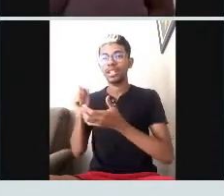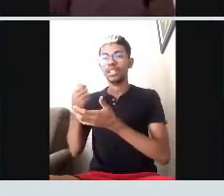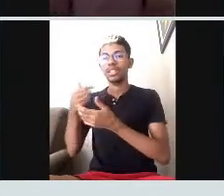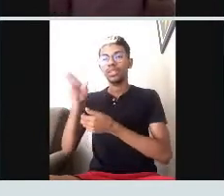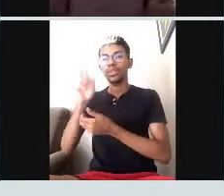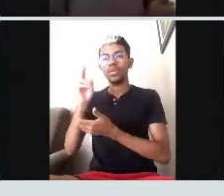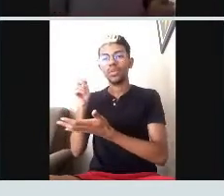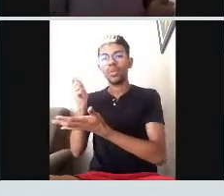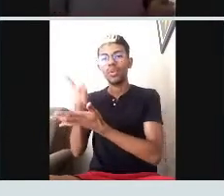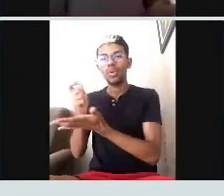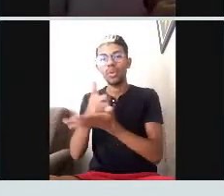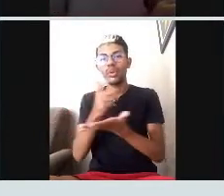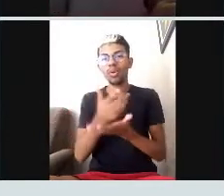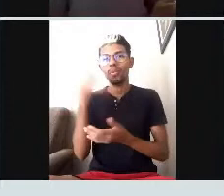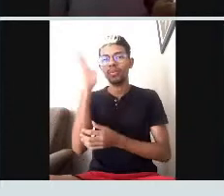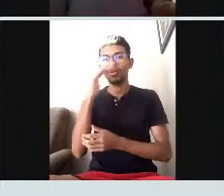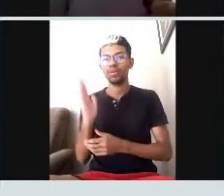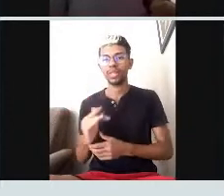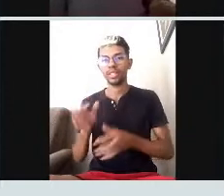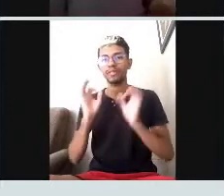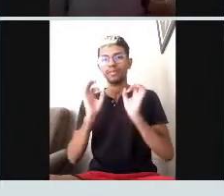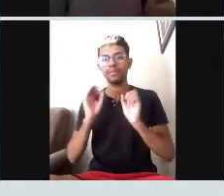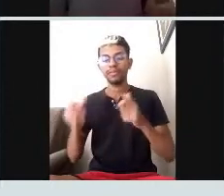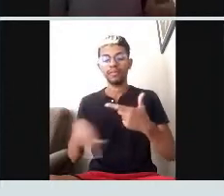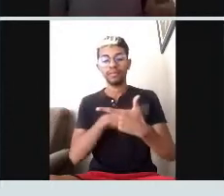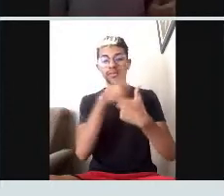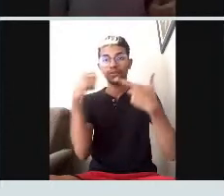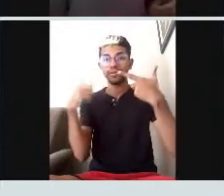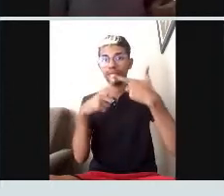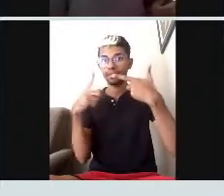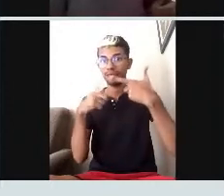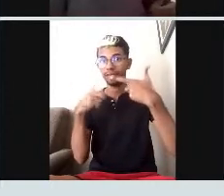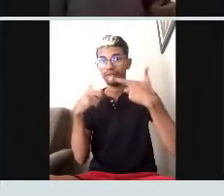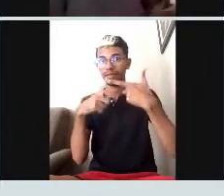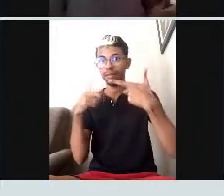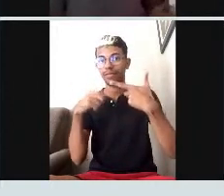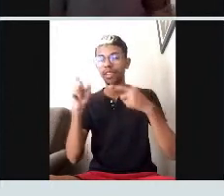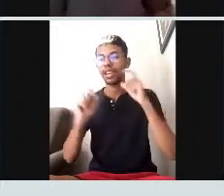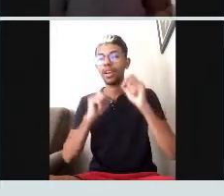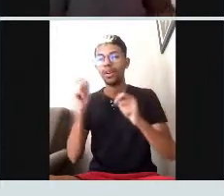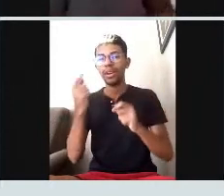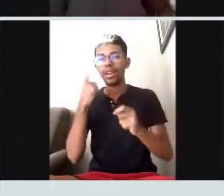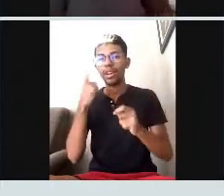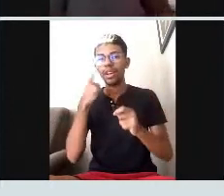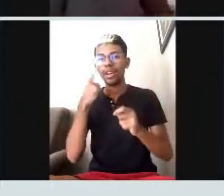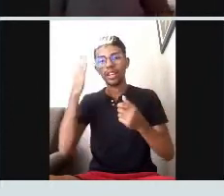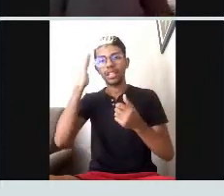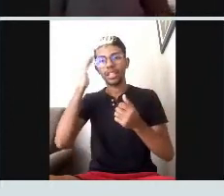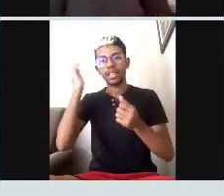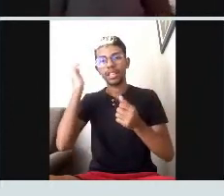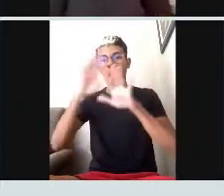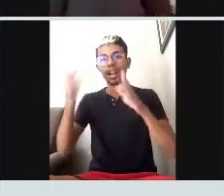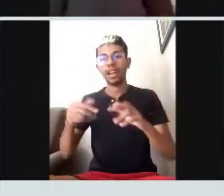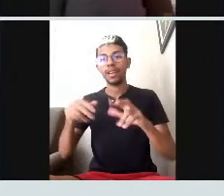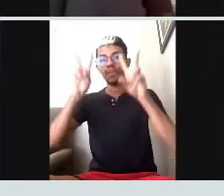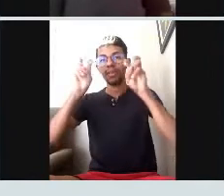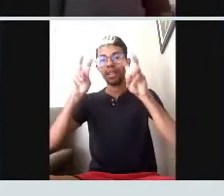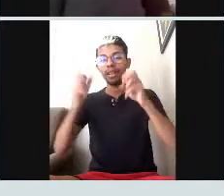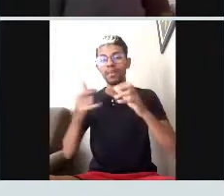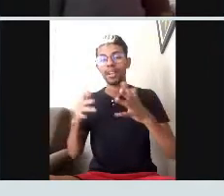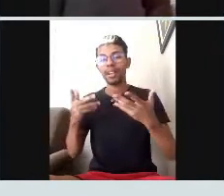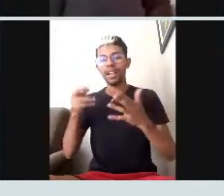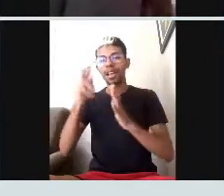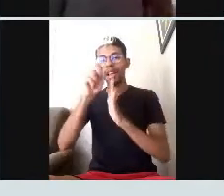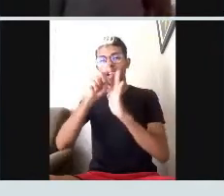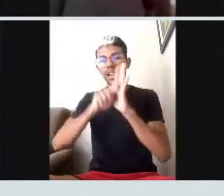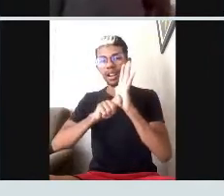aí compreender a proposta de redação e aplicar conceitos das várias áreas de conhecimento para desenvolver o tema, dentro